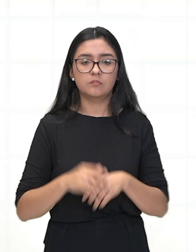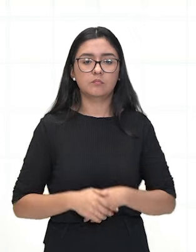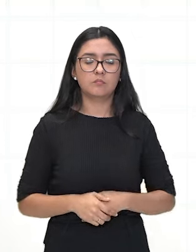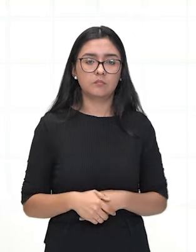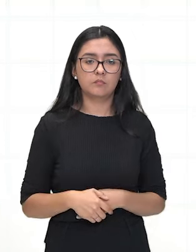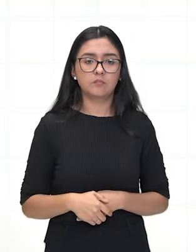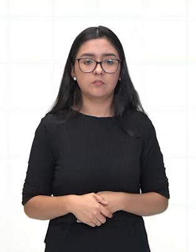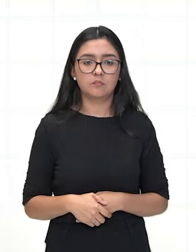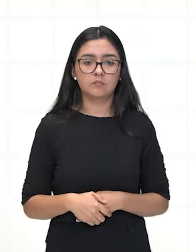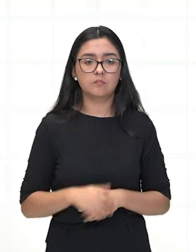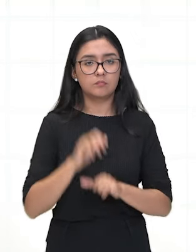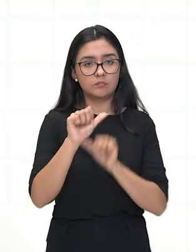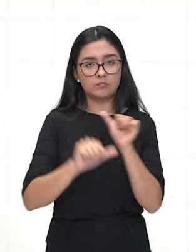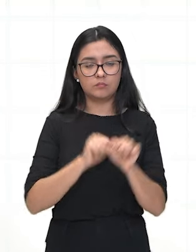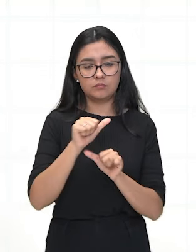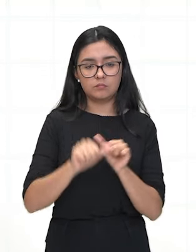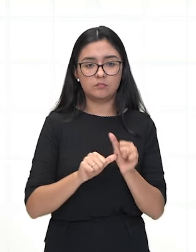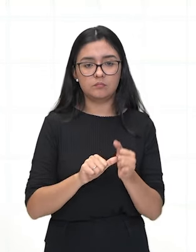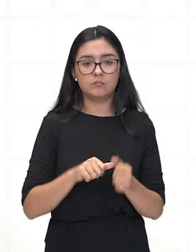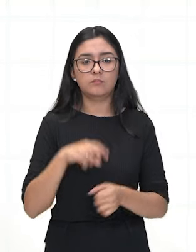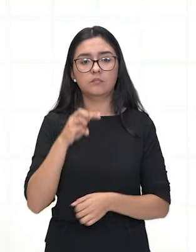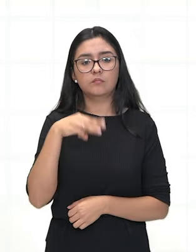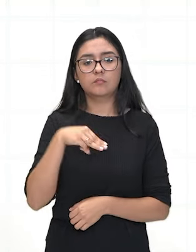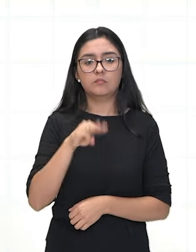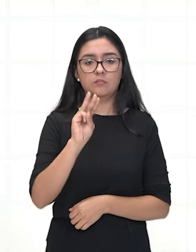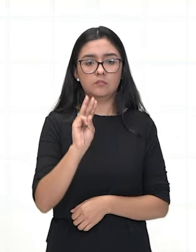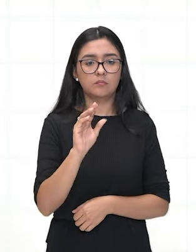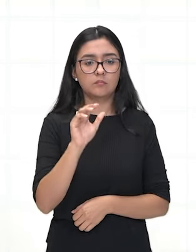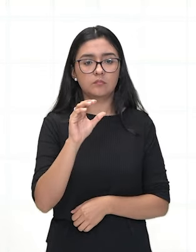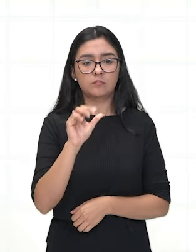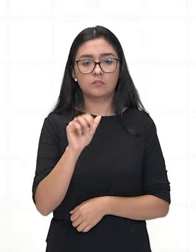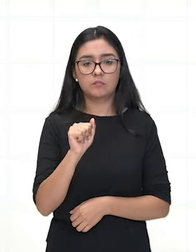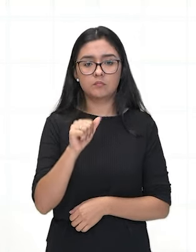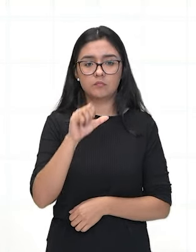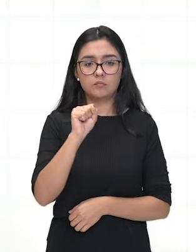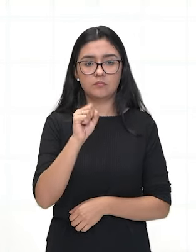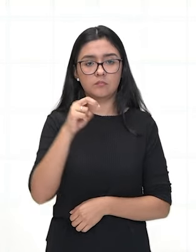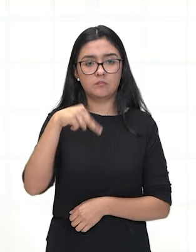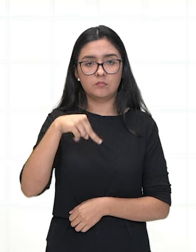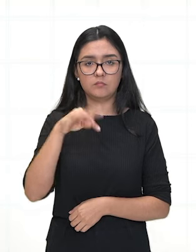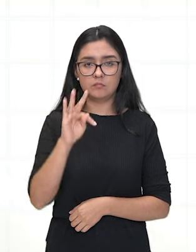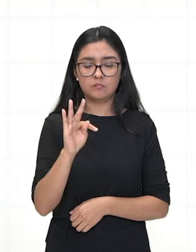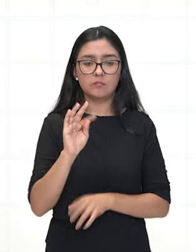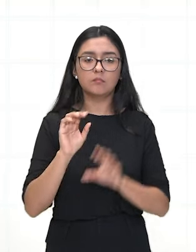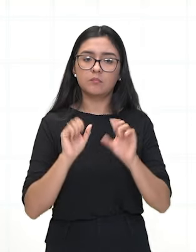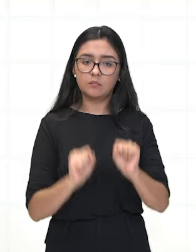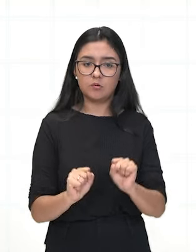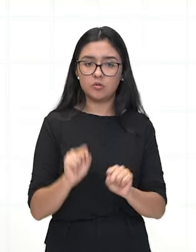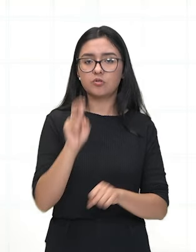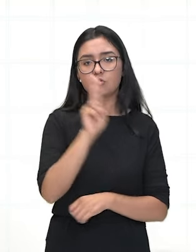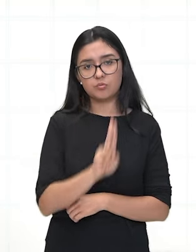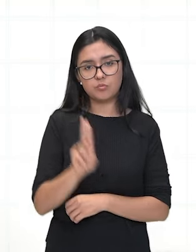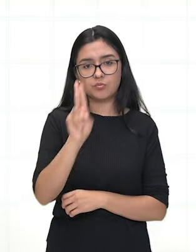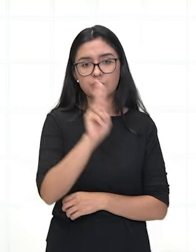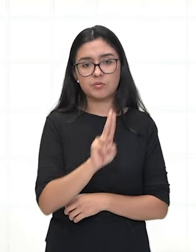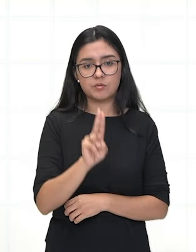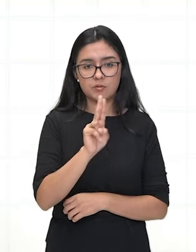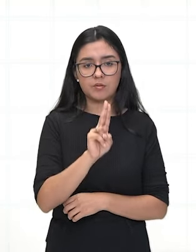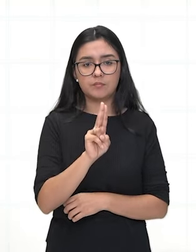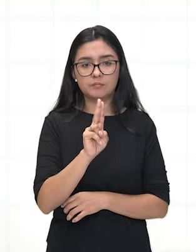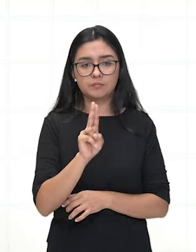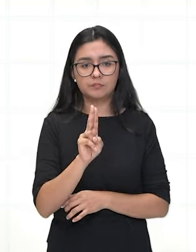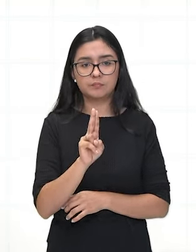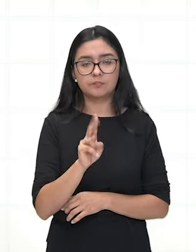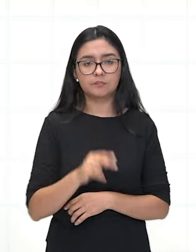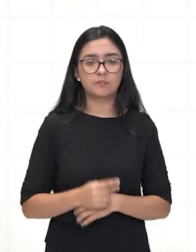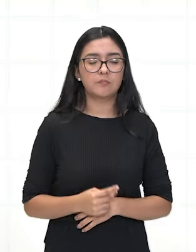ó was was was Então posso usar essa forma aqui completa ou